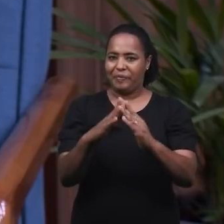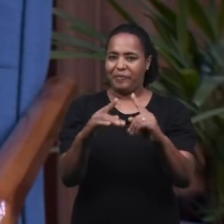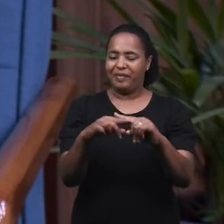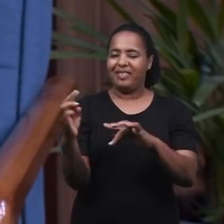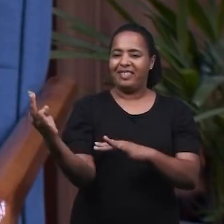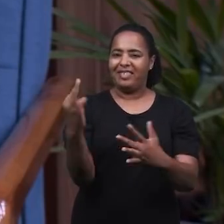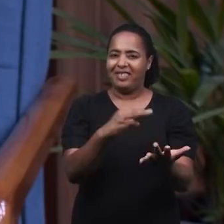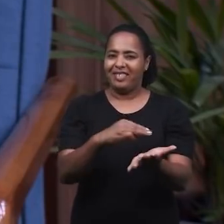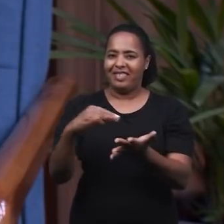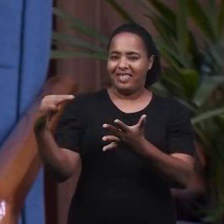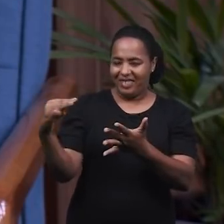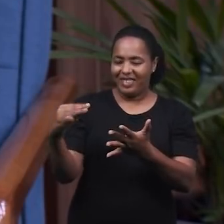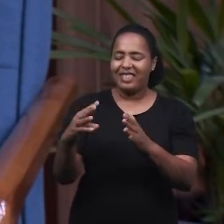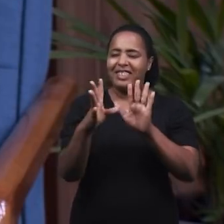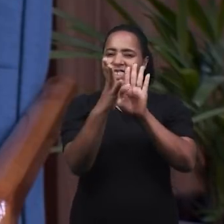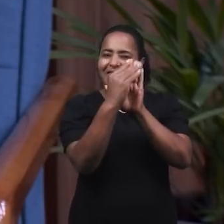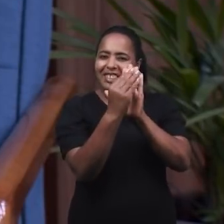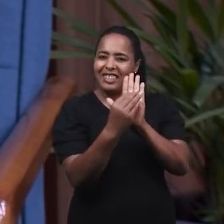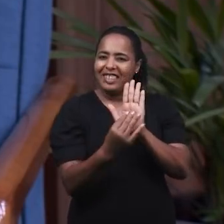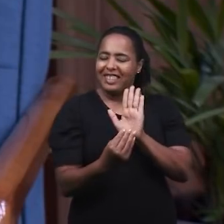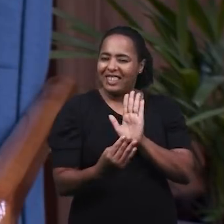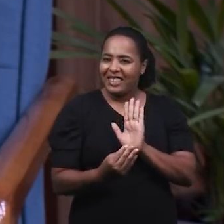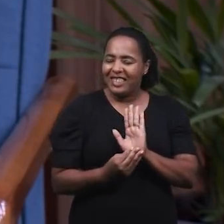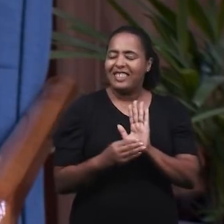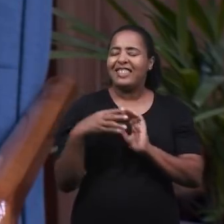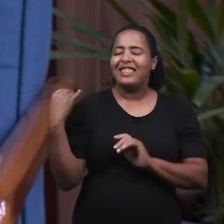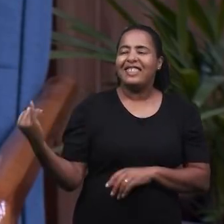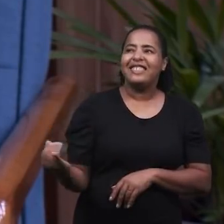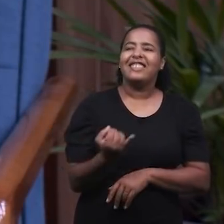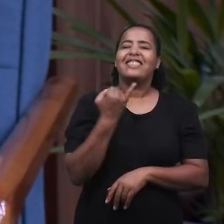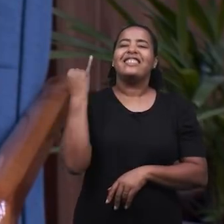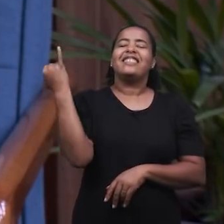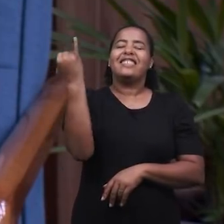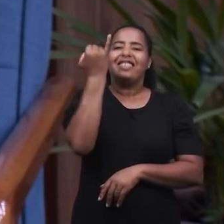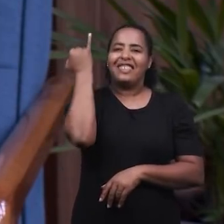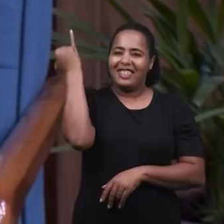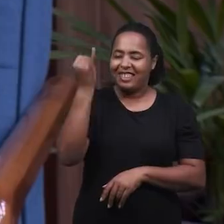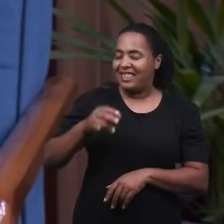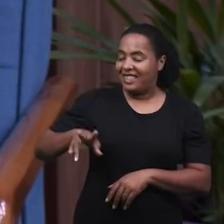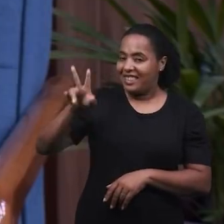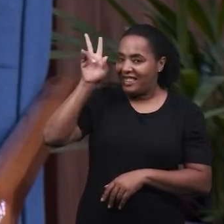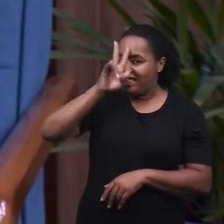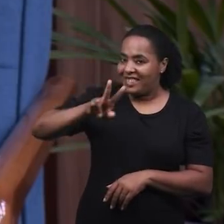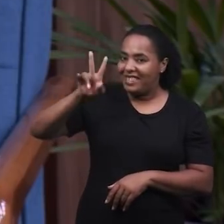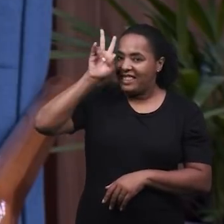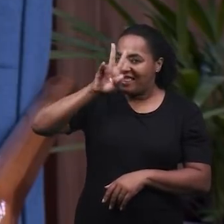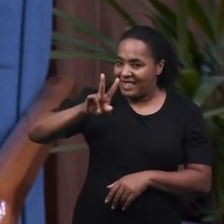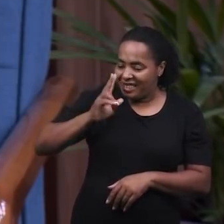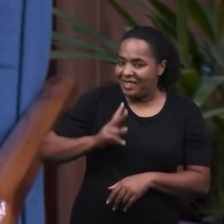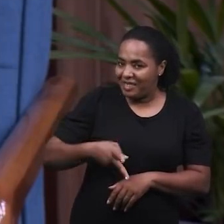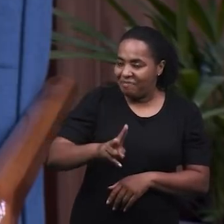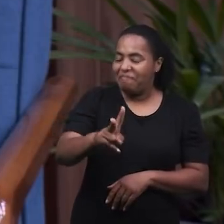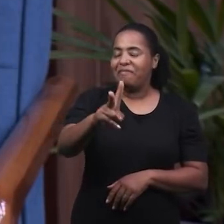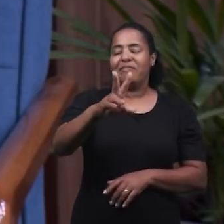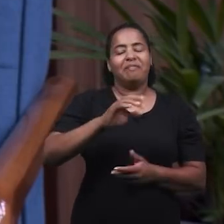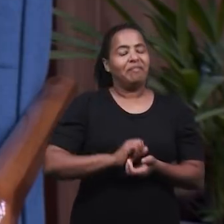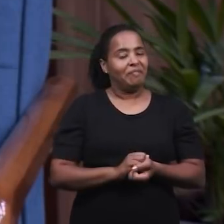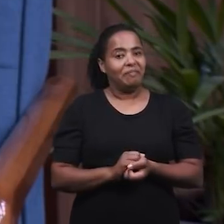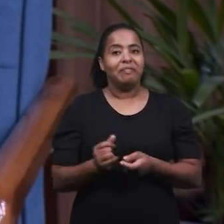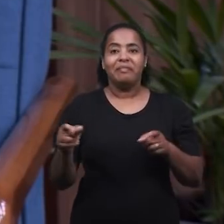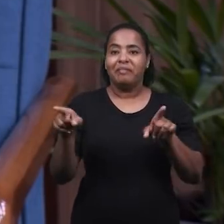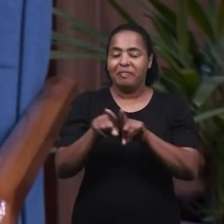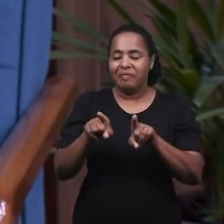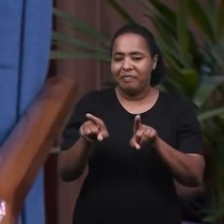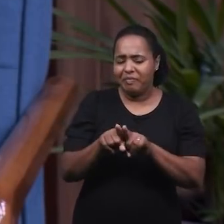uma das nossos conteúdos de maior importância. A gente sempre faz questão de ressaltar isso. E normalmente